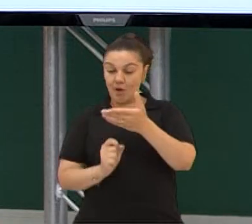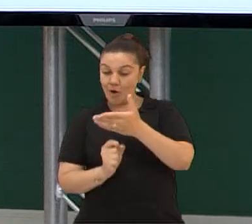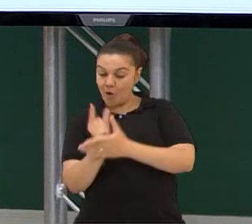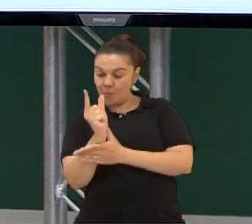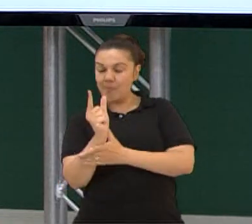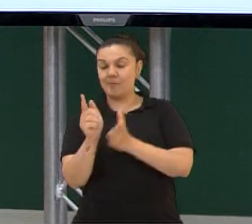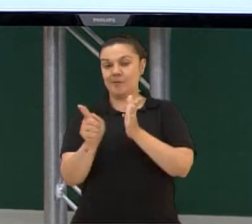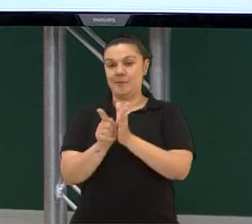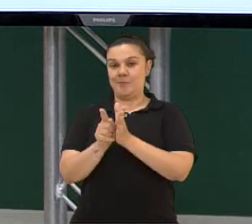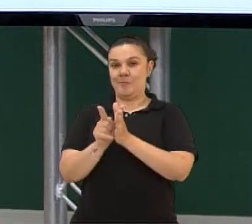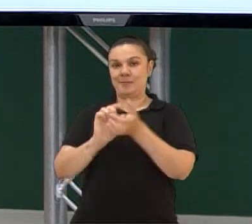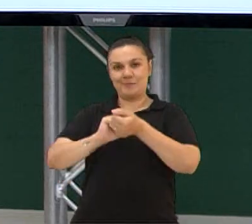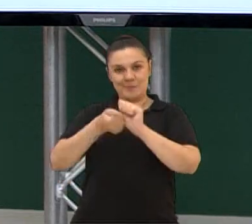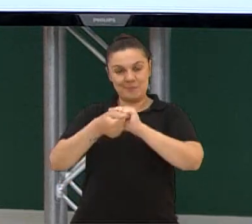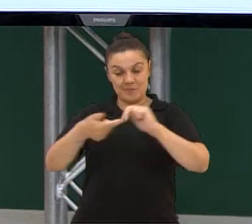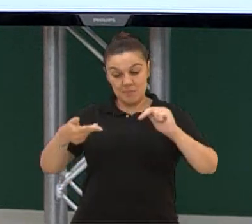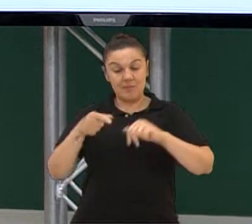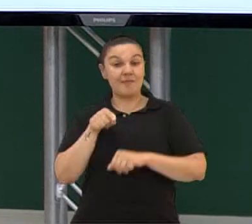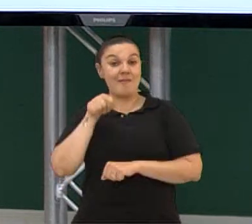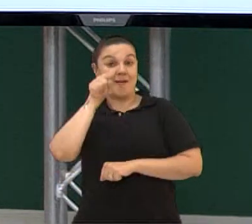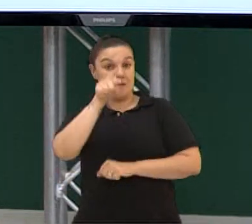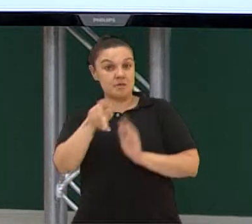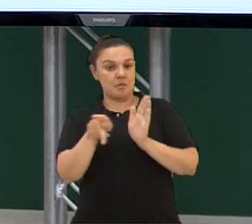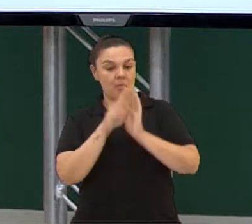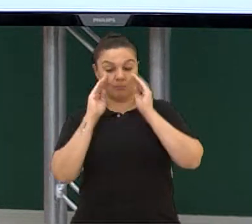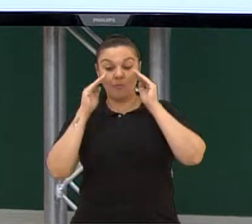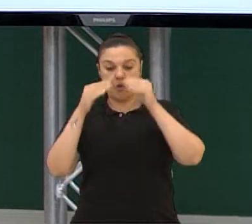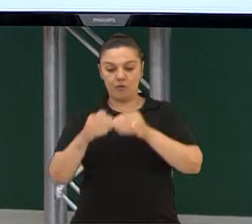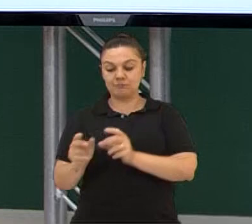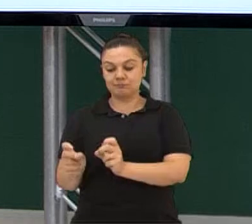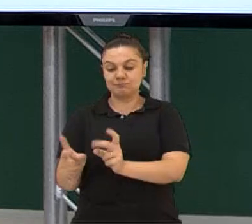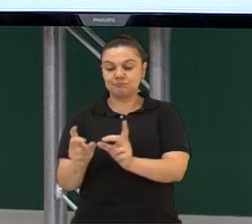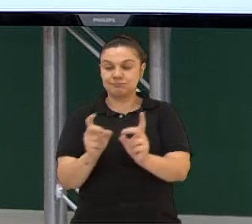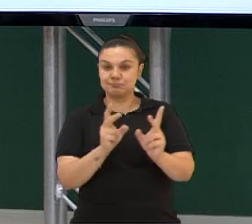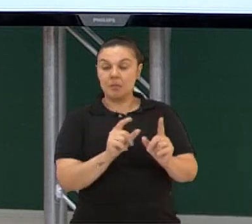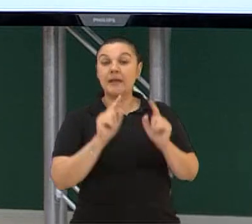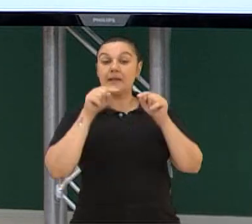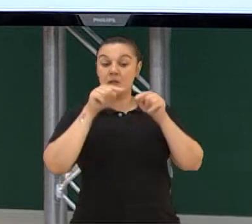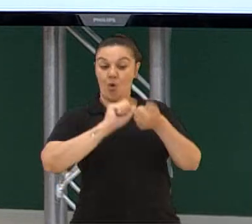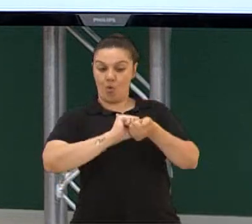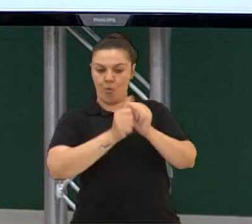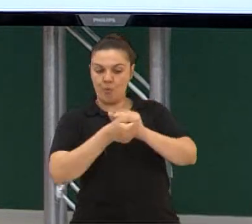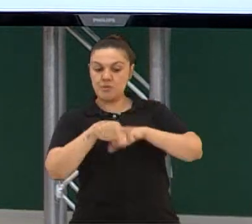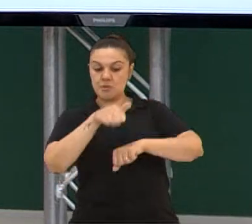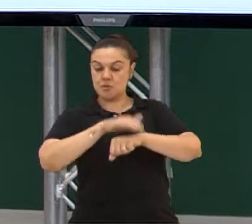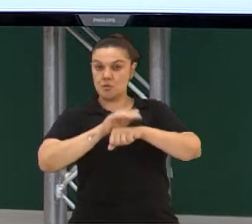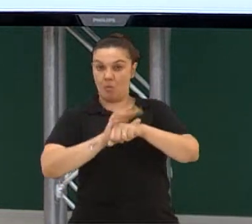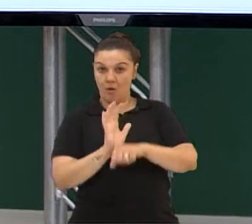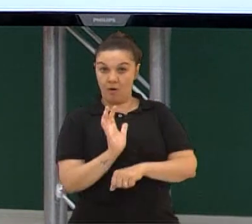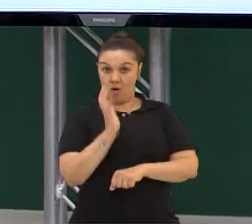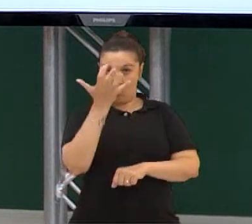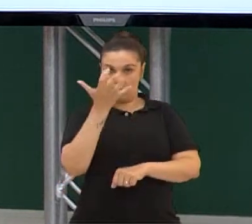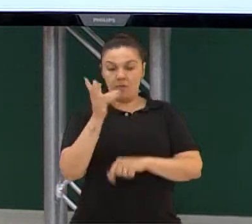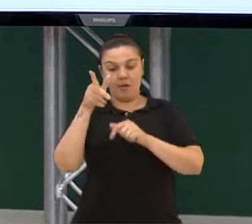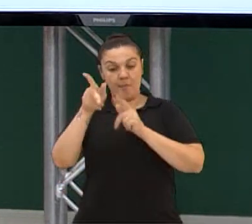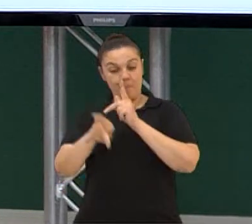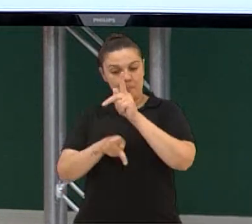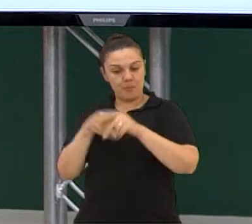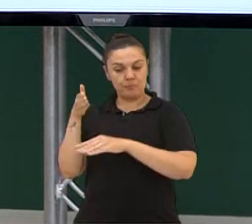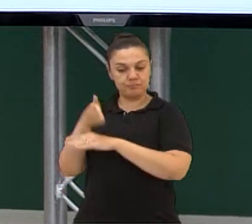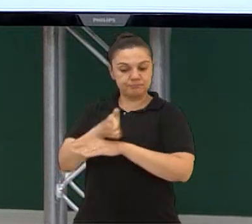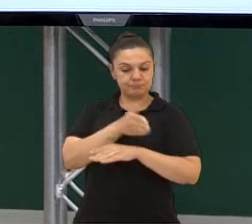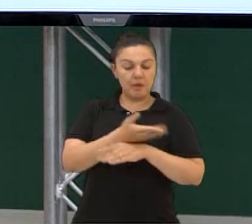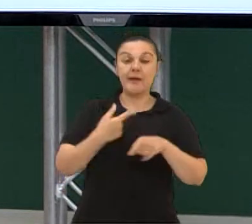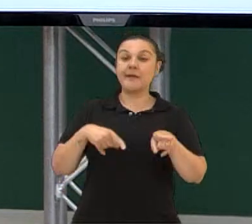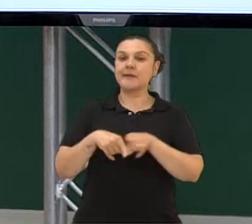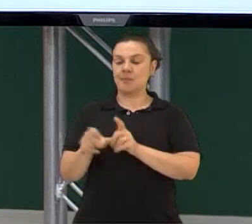aquele esporte. Então essa é a lógica mercantil, de tornar o esporte em algo popular e que